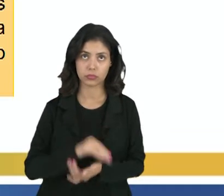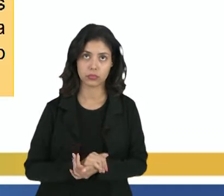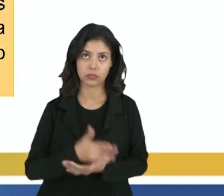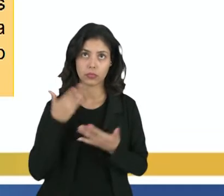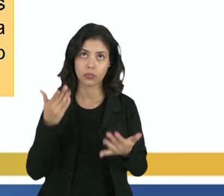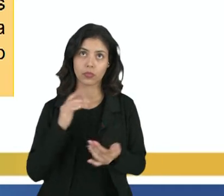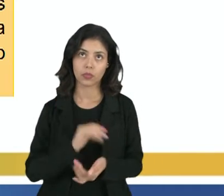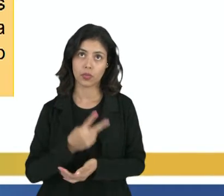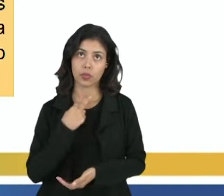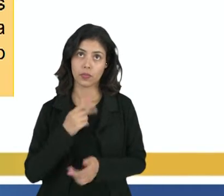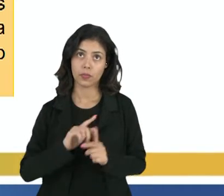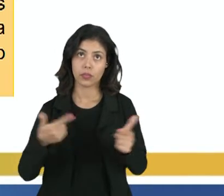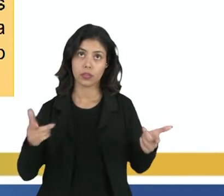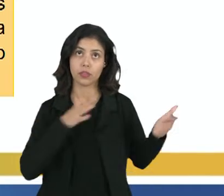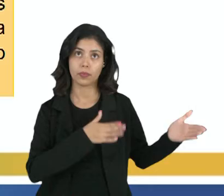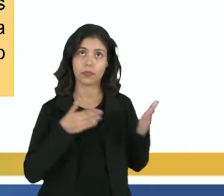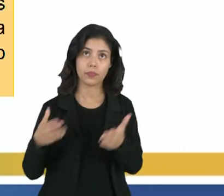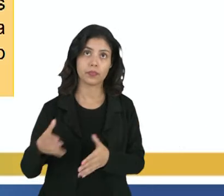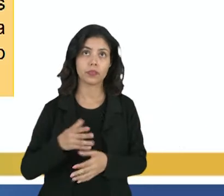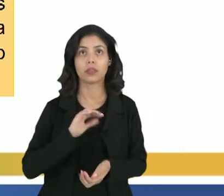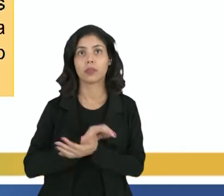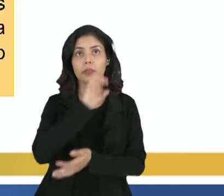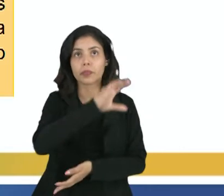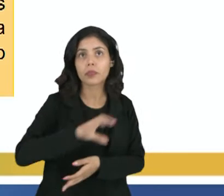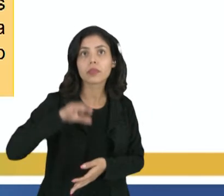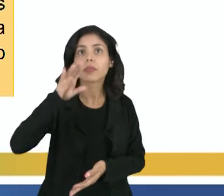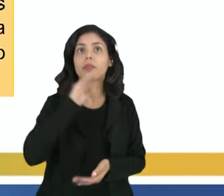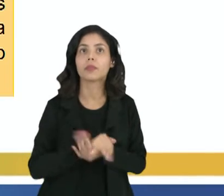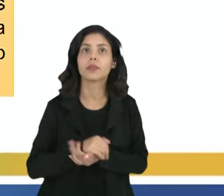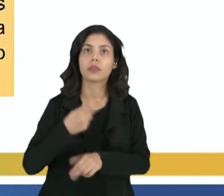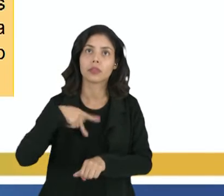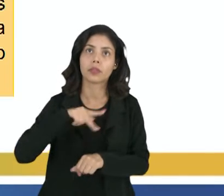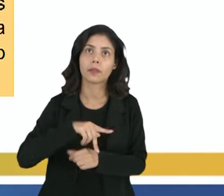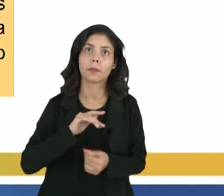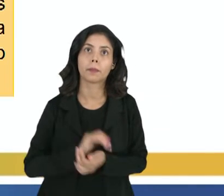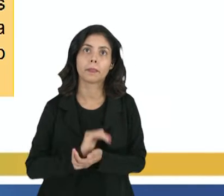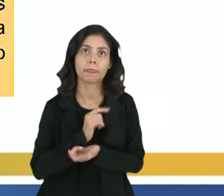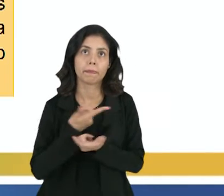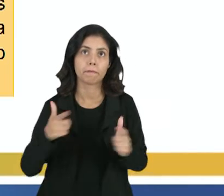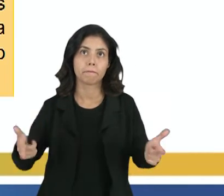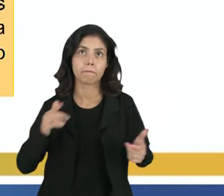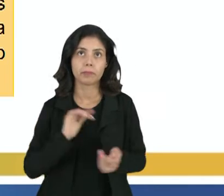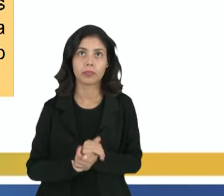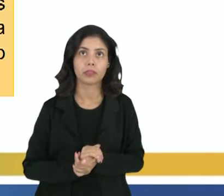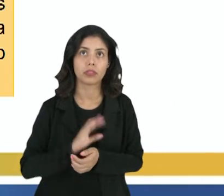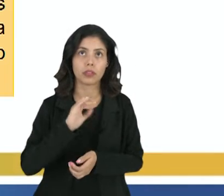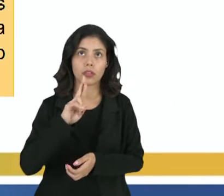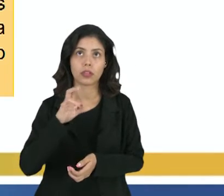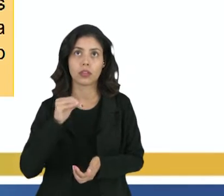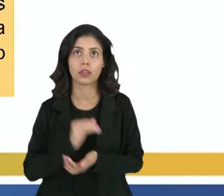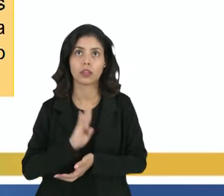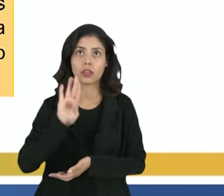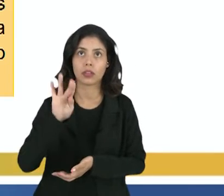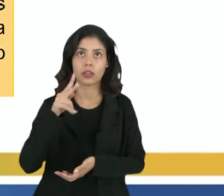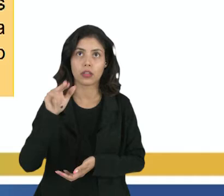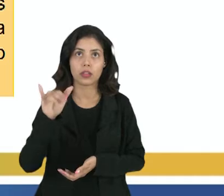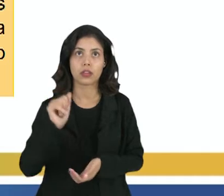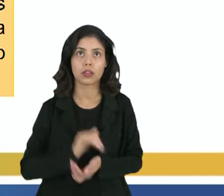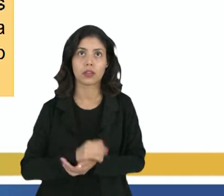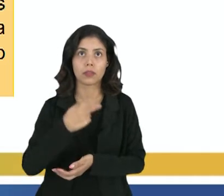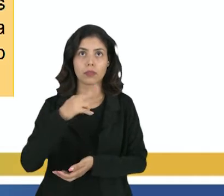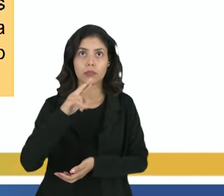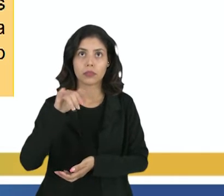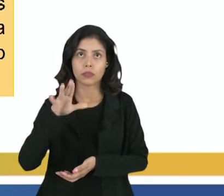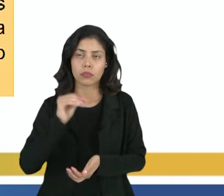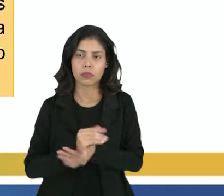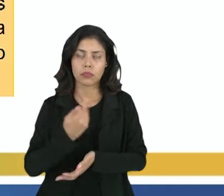A caatinga ocupa grande parte da região nordeste do país. Ela abrange os estados do Ceará,